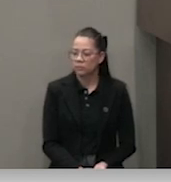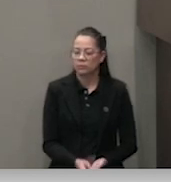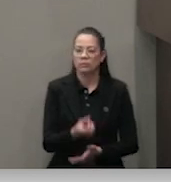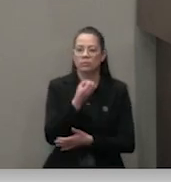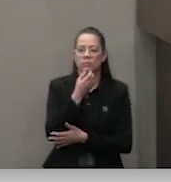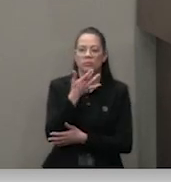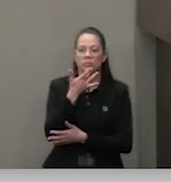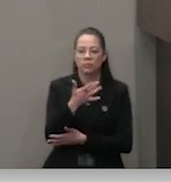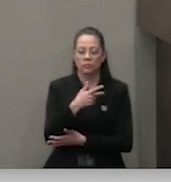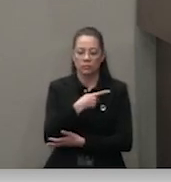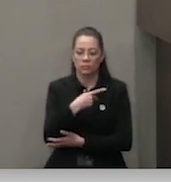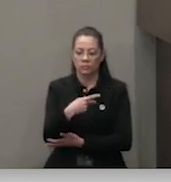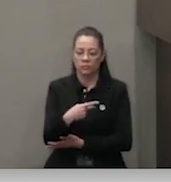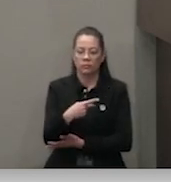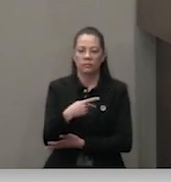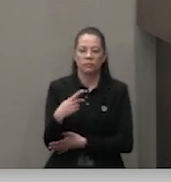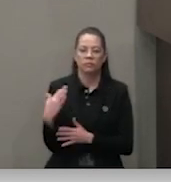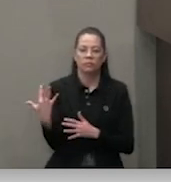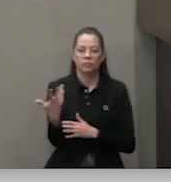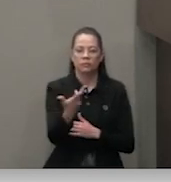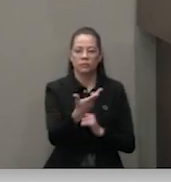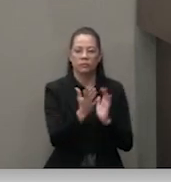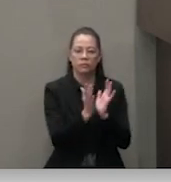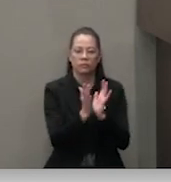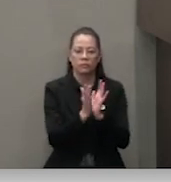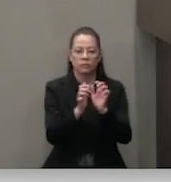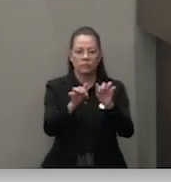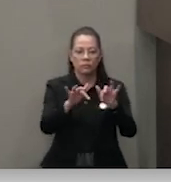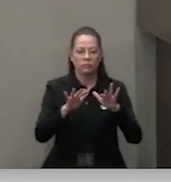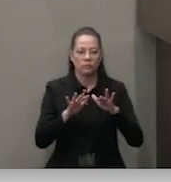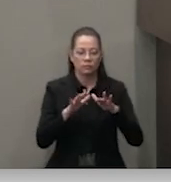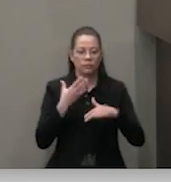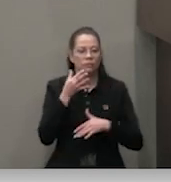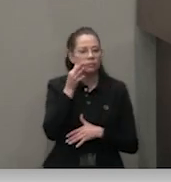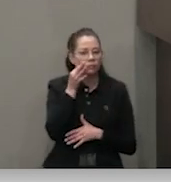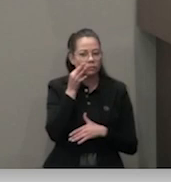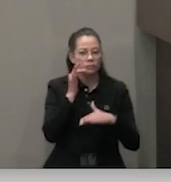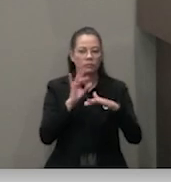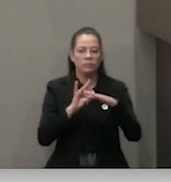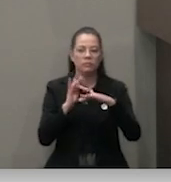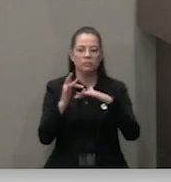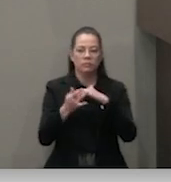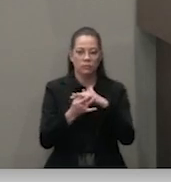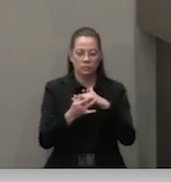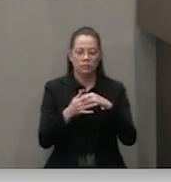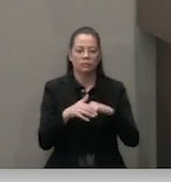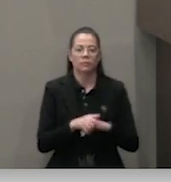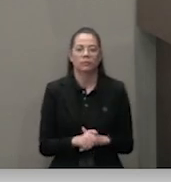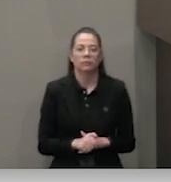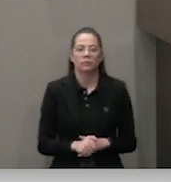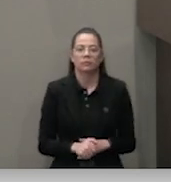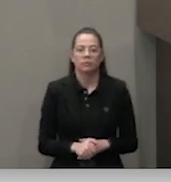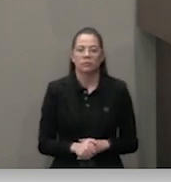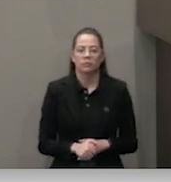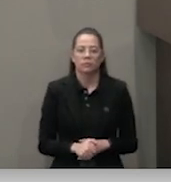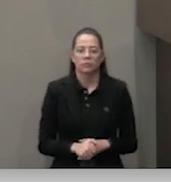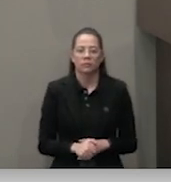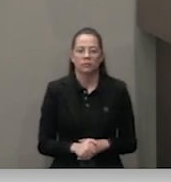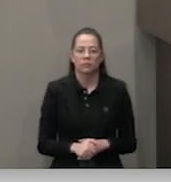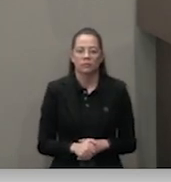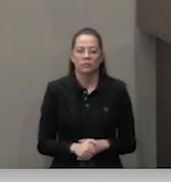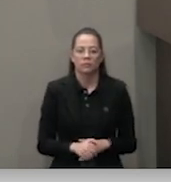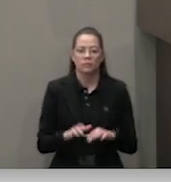Boa tarde senhora Presidente caros colegas público que nos acompanha presencialmente também pelas redes sociais